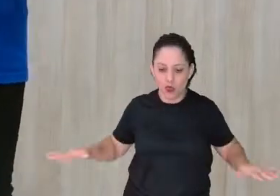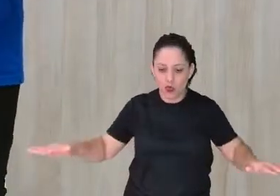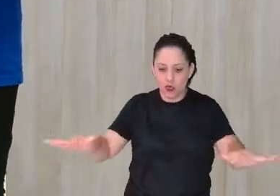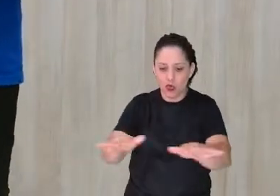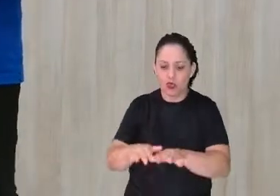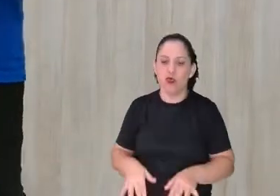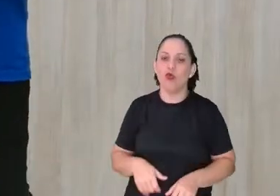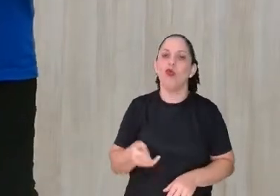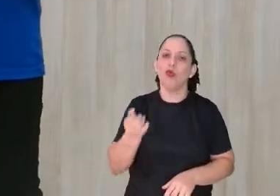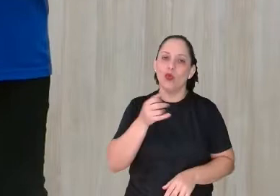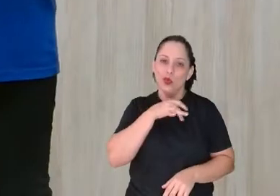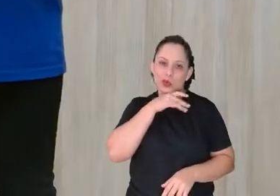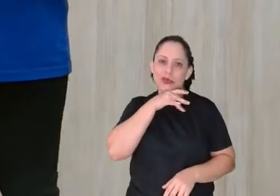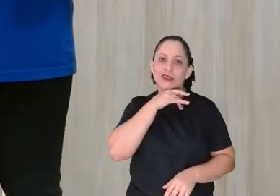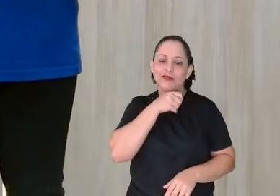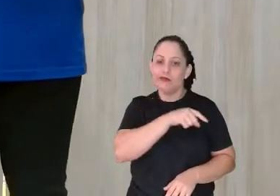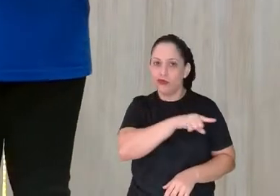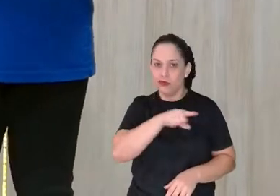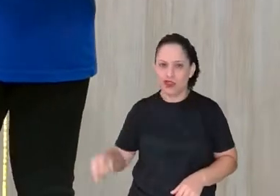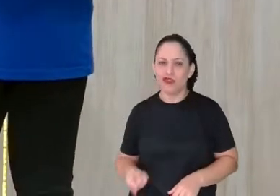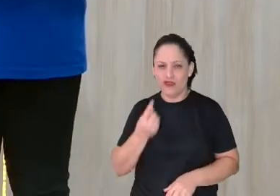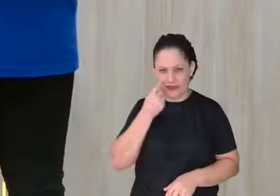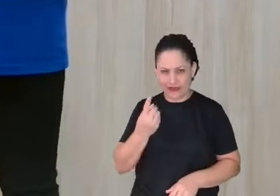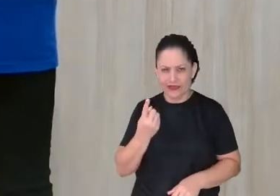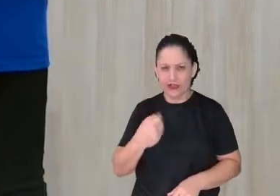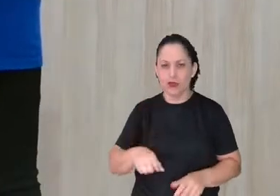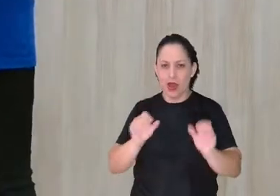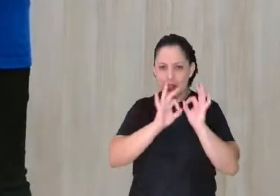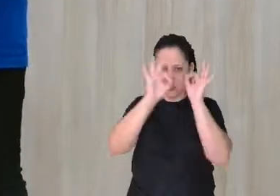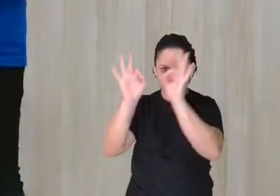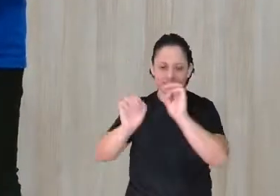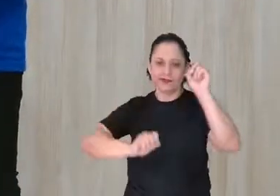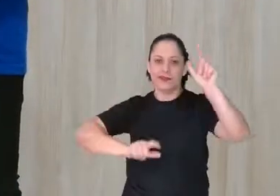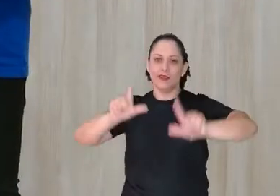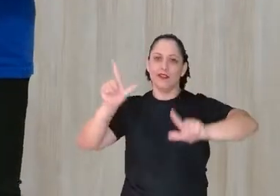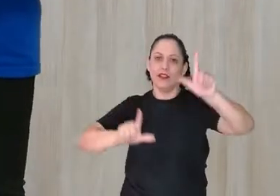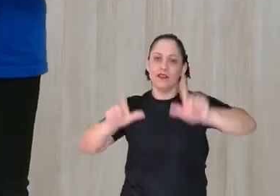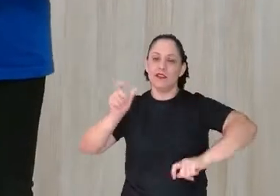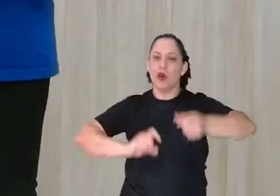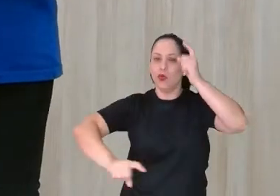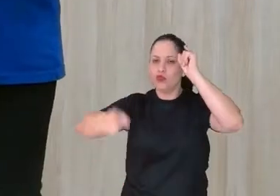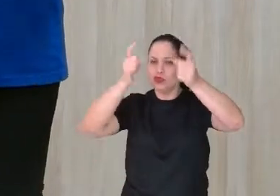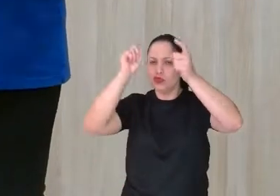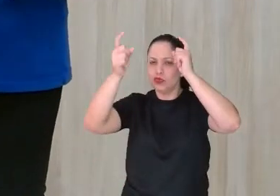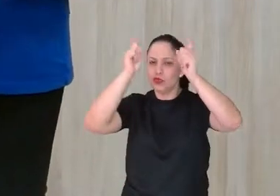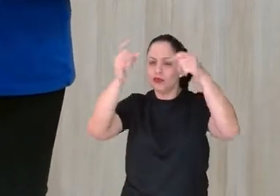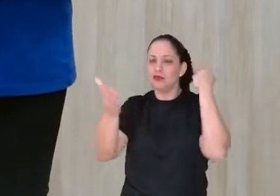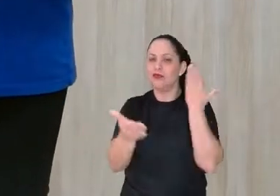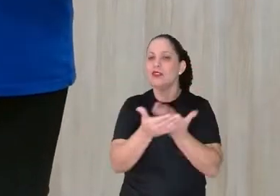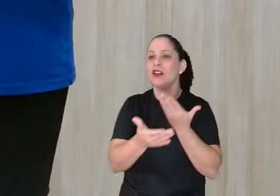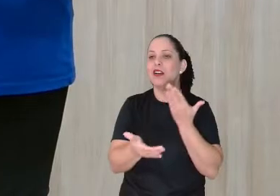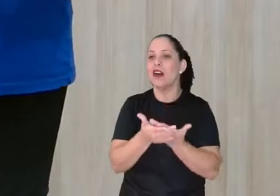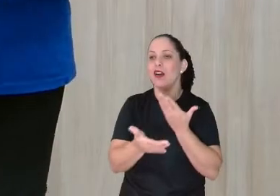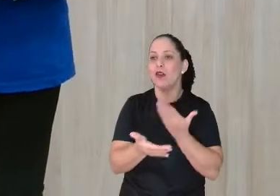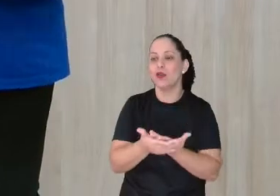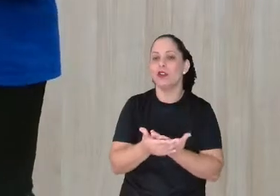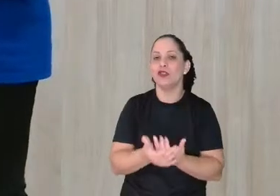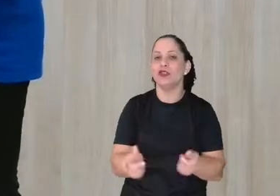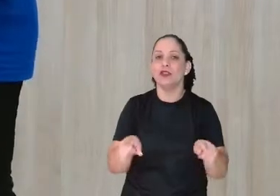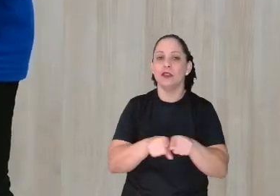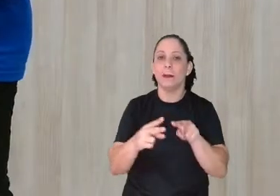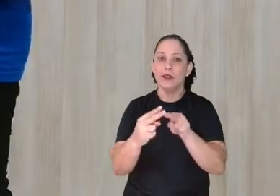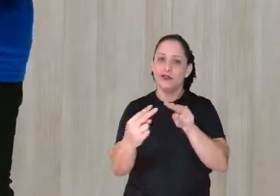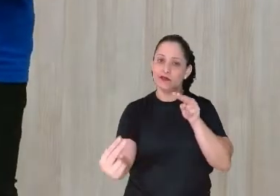ter visto, essas reportagens, devem ter discutido isso nas aulas, né, mesmo nas aulas remotas,